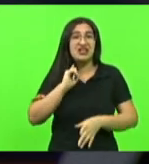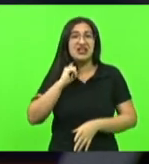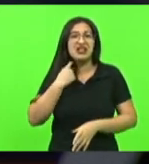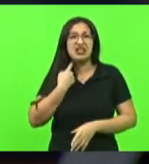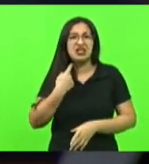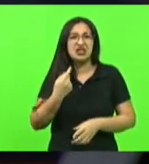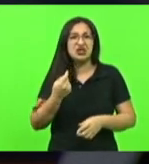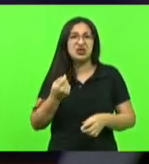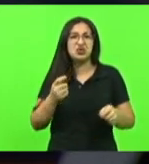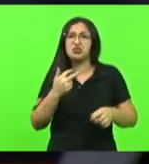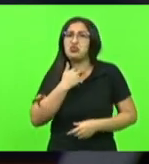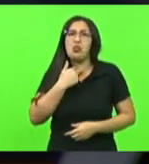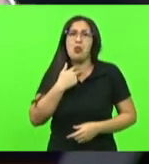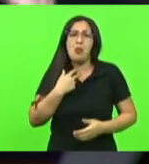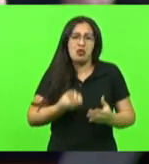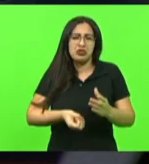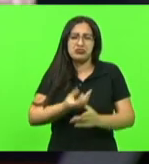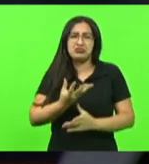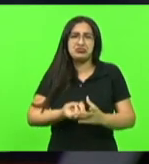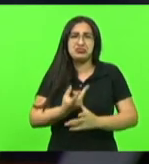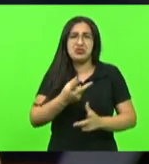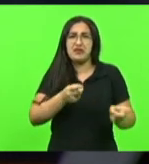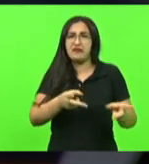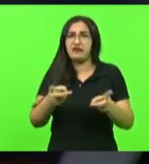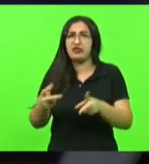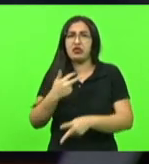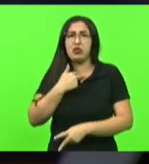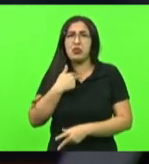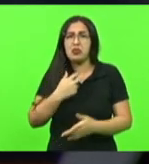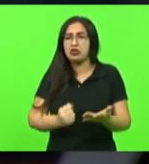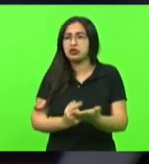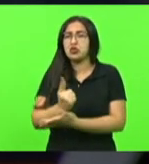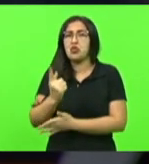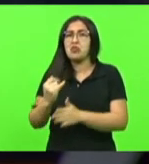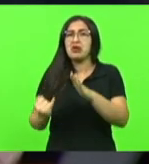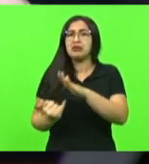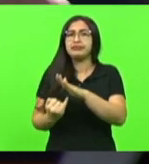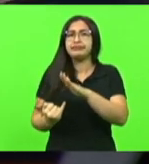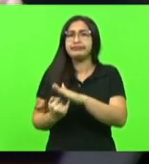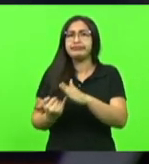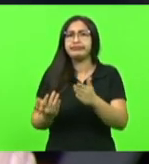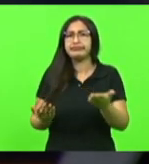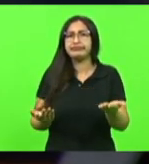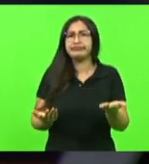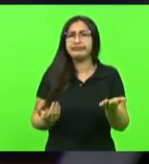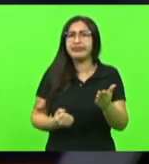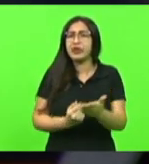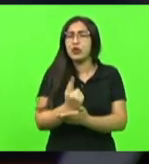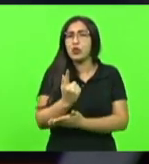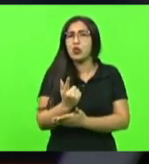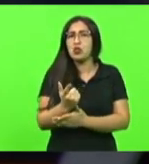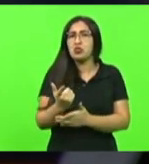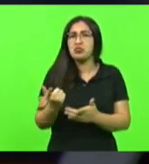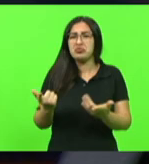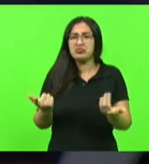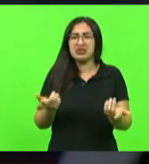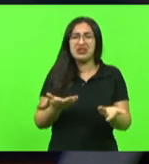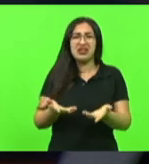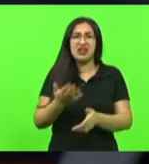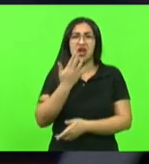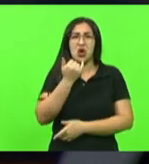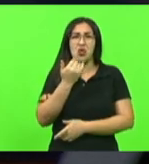produzir, você não deve vender, vá lá e compre um produto industrializado, ou compre um produto lá, um gênero alimentício,